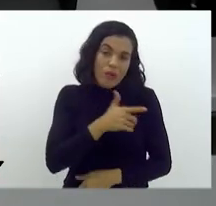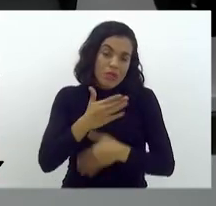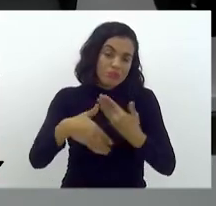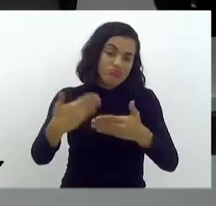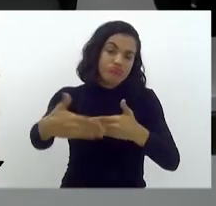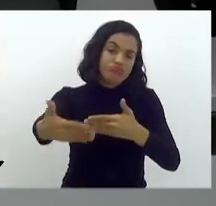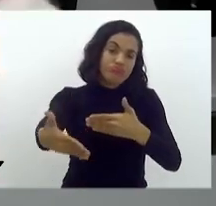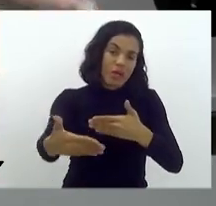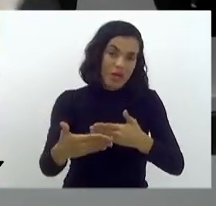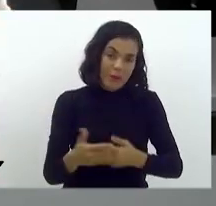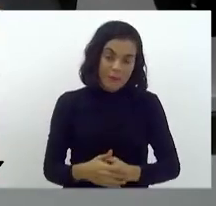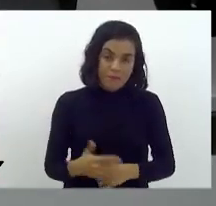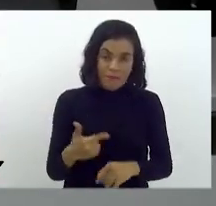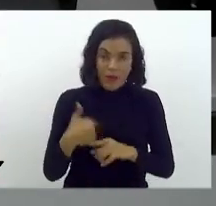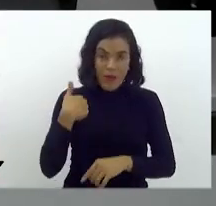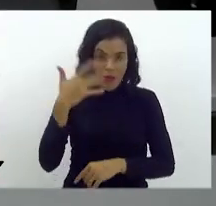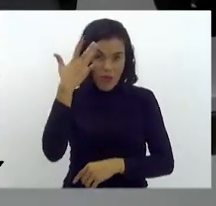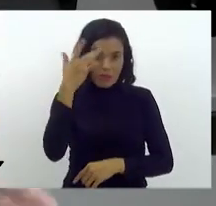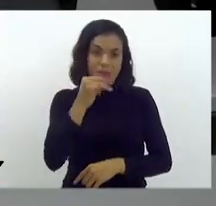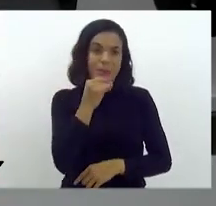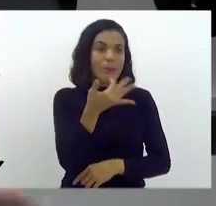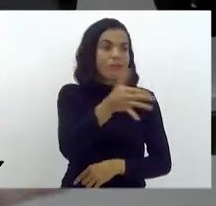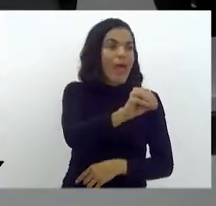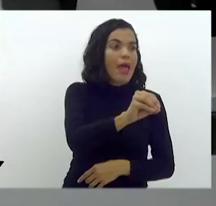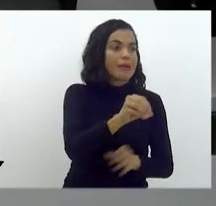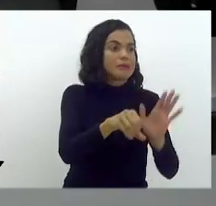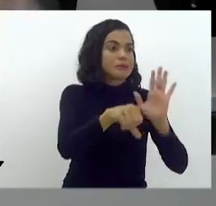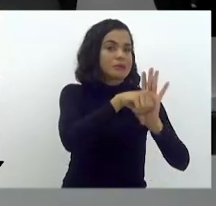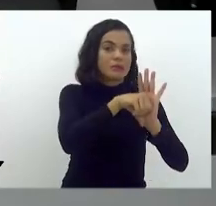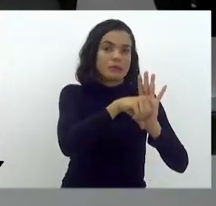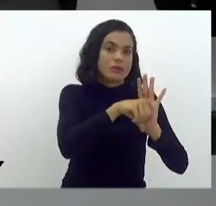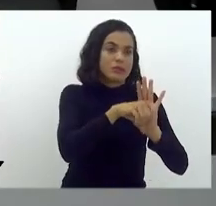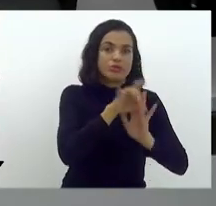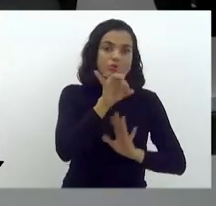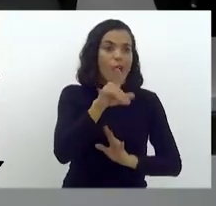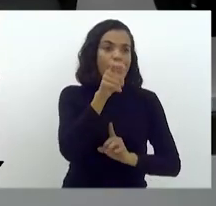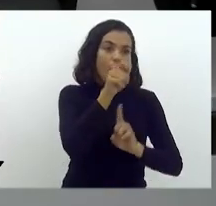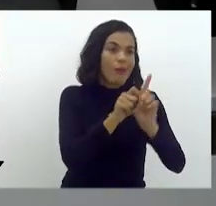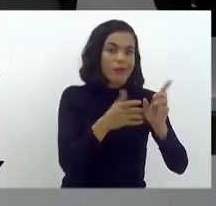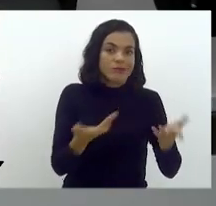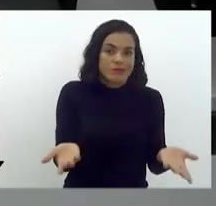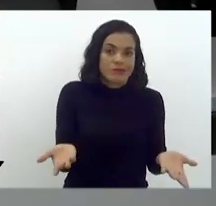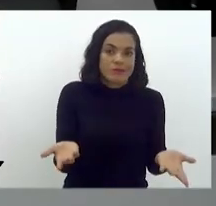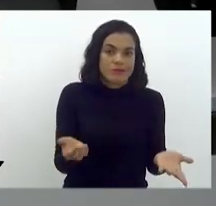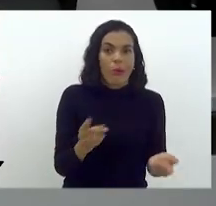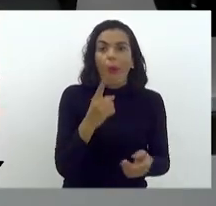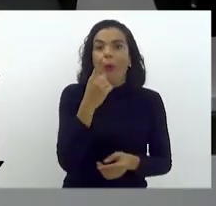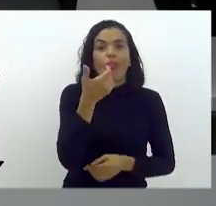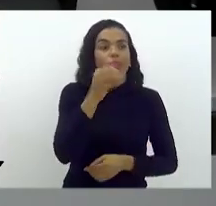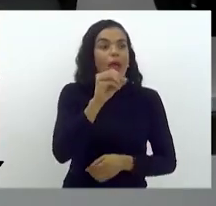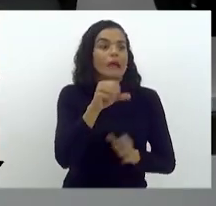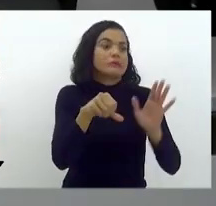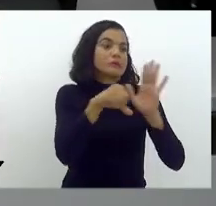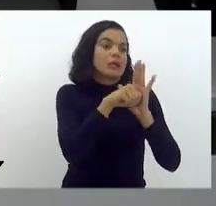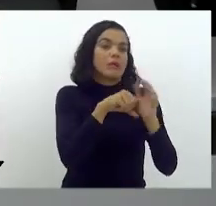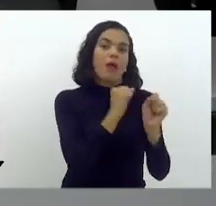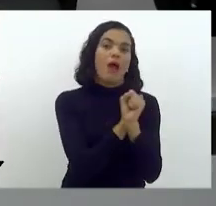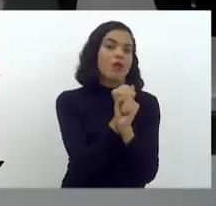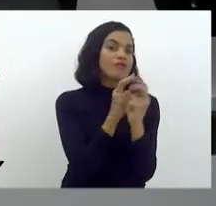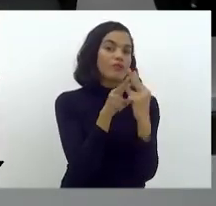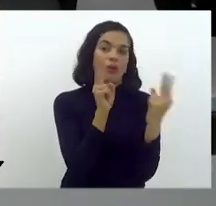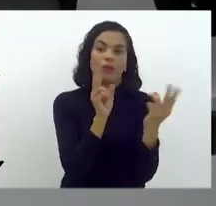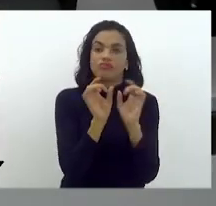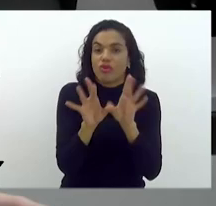dali que aí eu acho que por exemplo aconteceram 10 crimes só no mês ou no ano no ambiente virtual